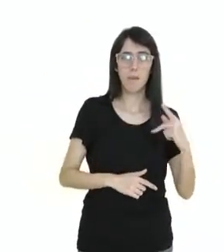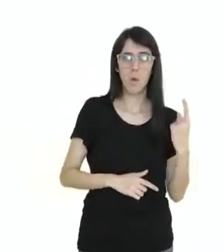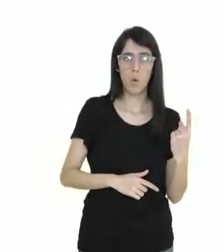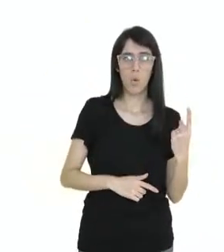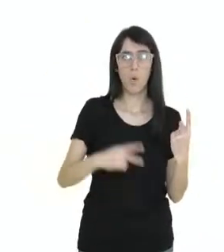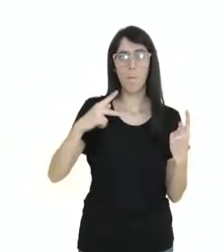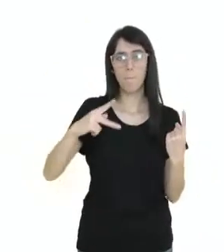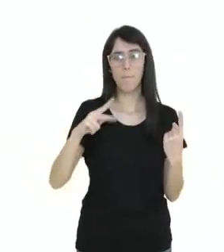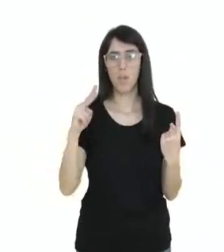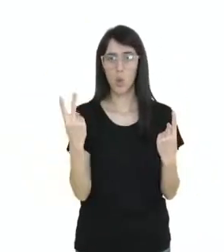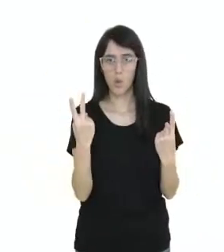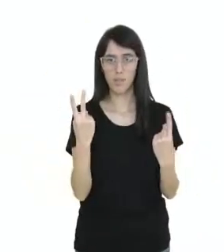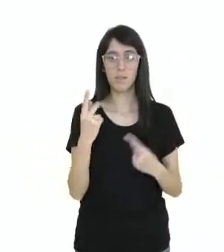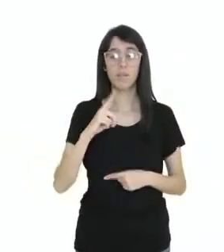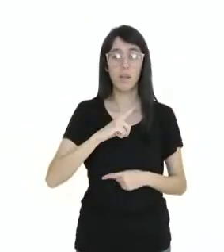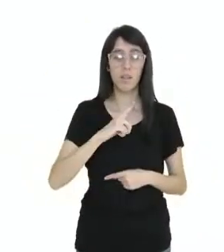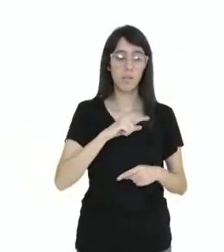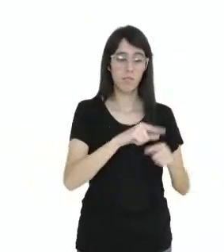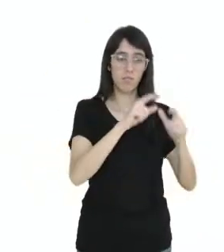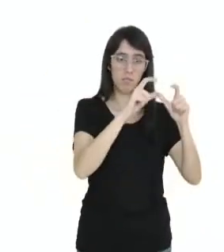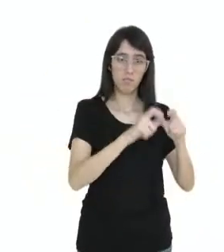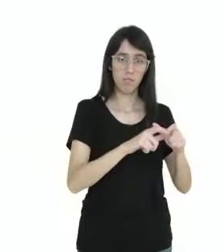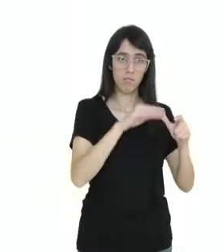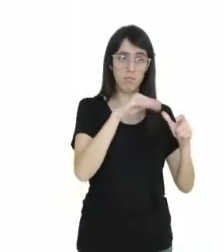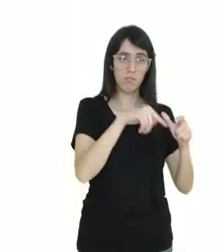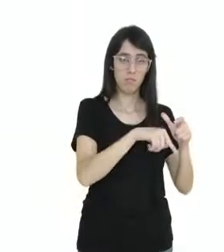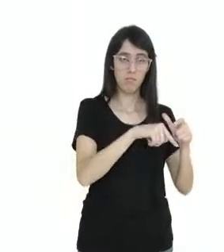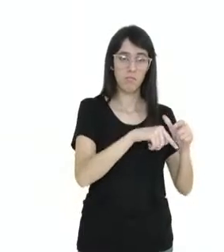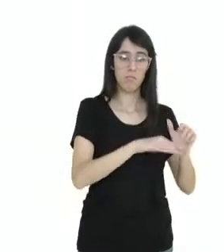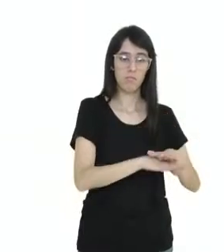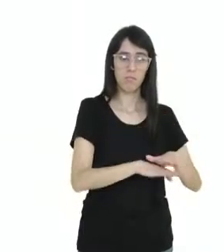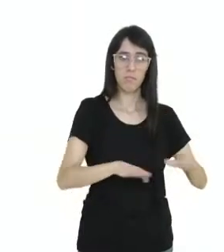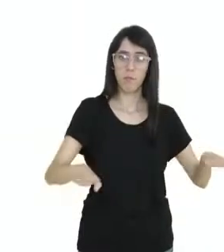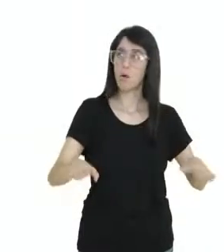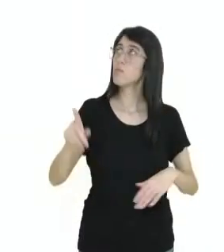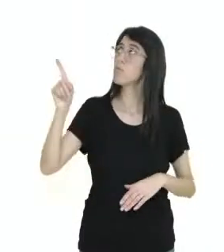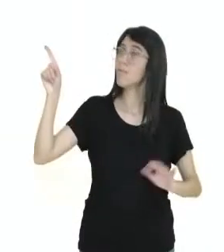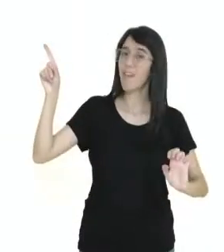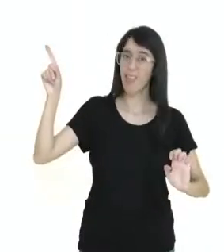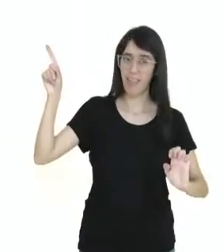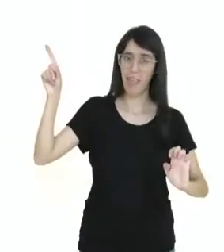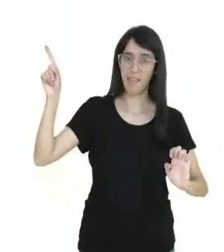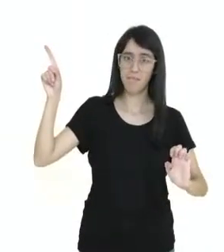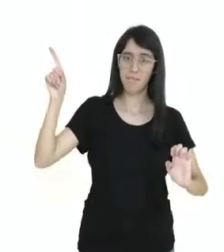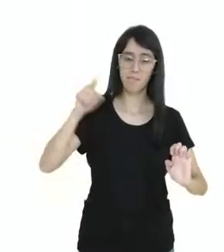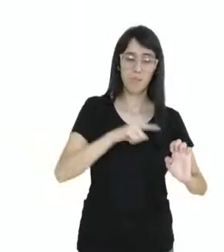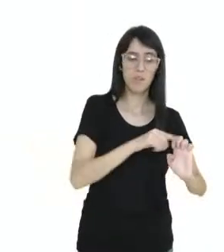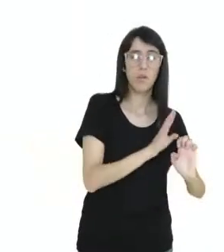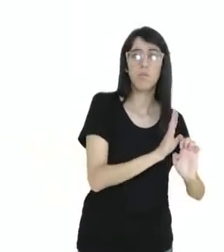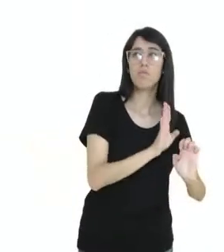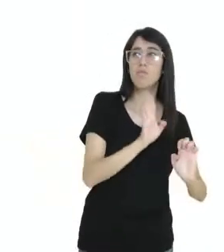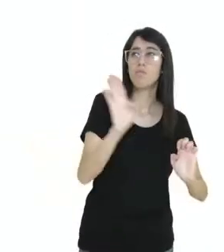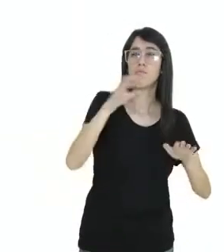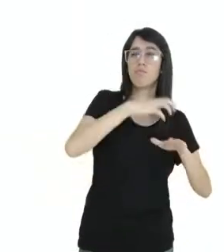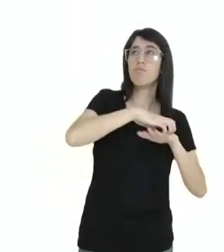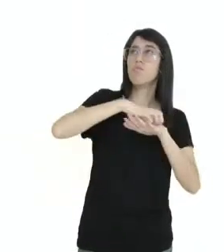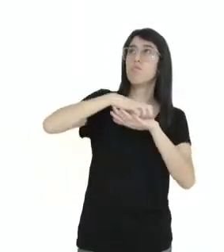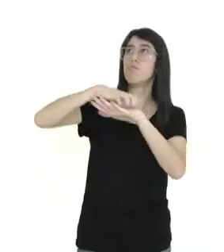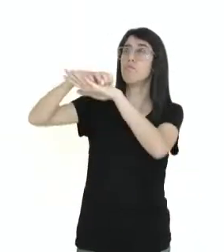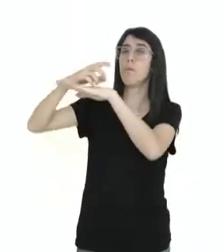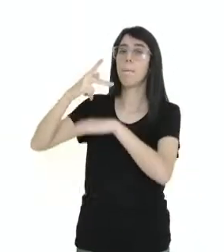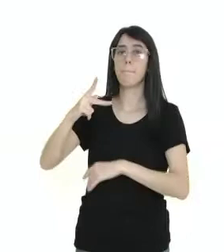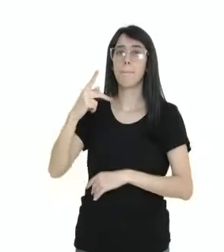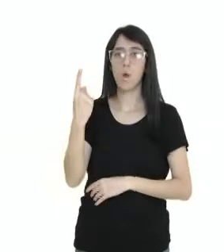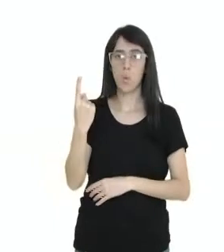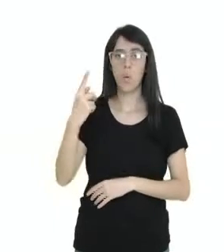de uma estação E situada num plano horizontal, aqui embaixo, ó. Até os picos P1 e P2. Então, o pico P1 eu